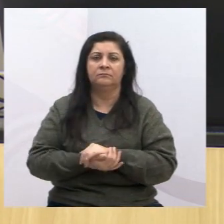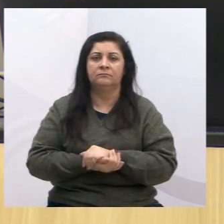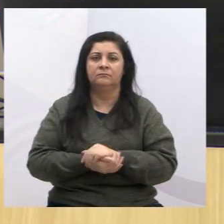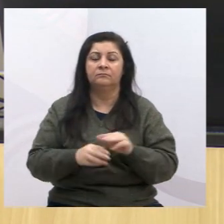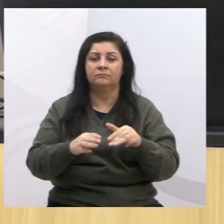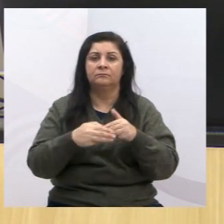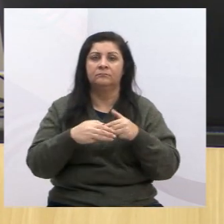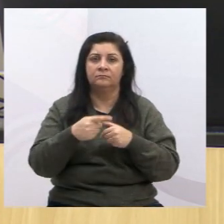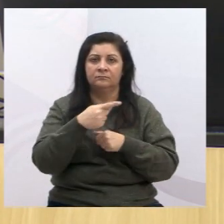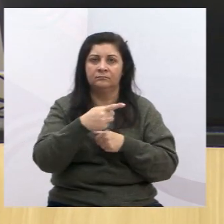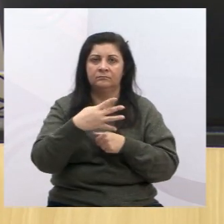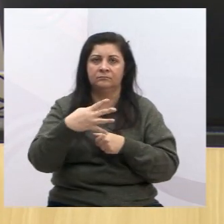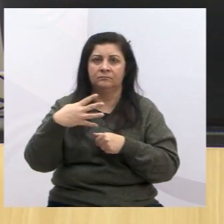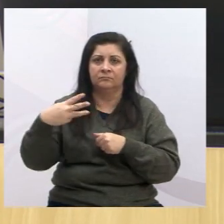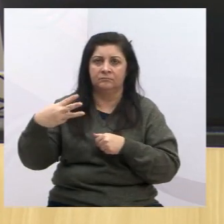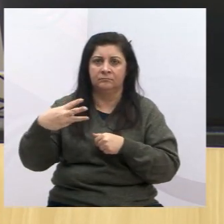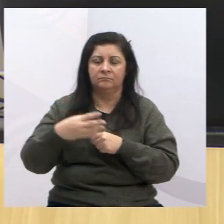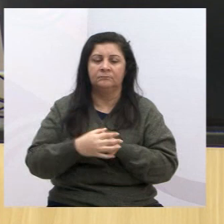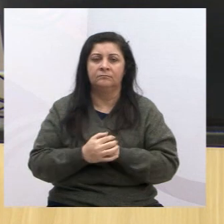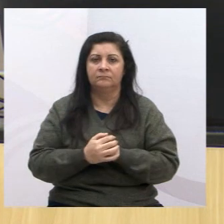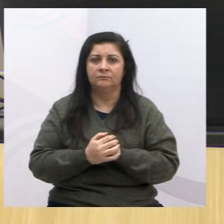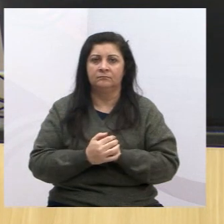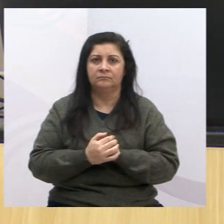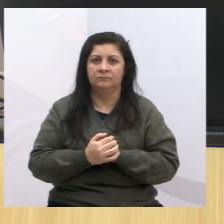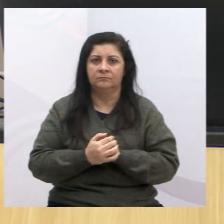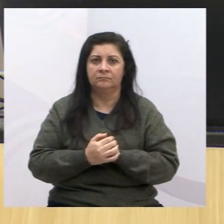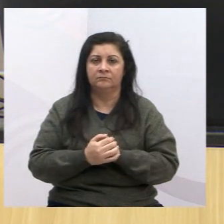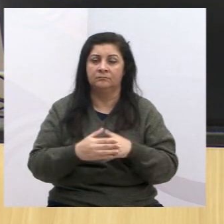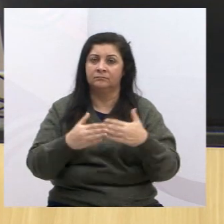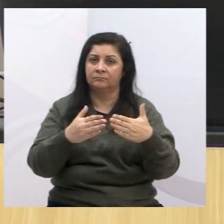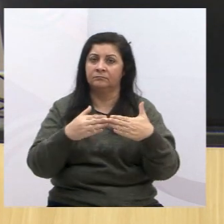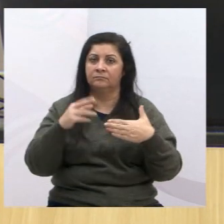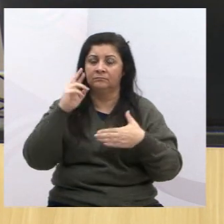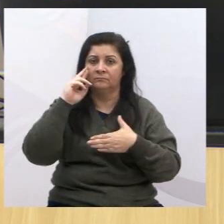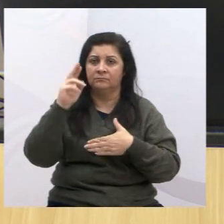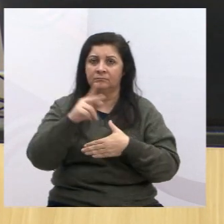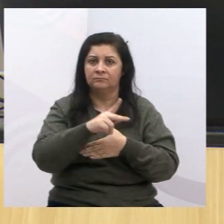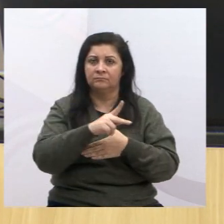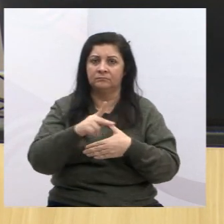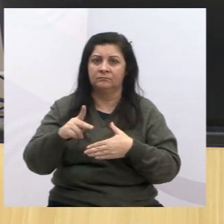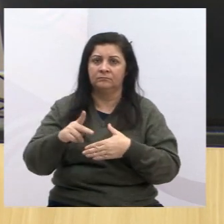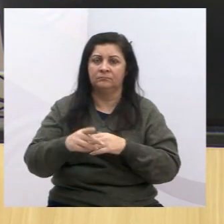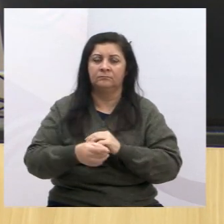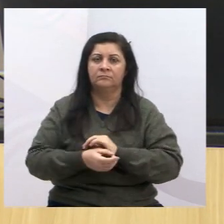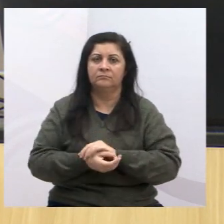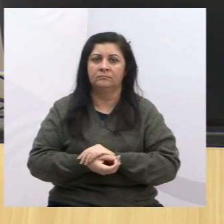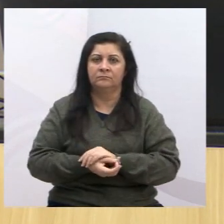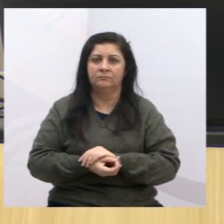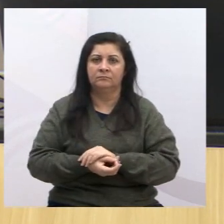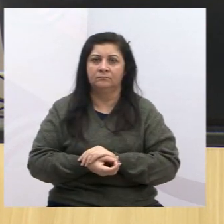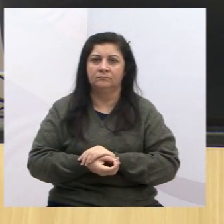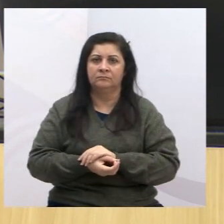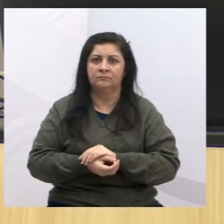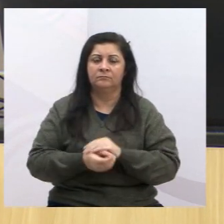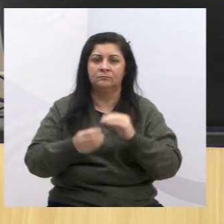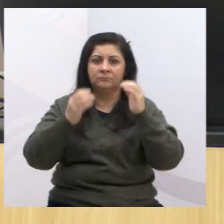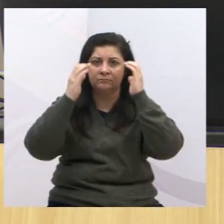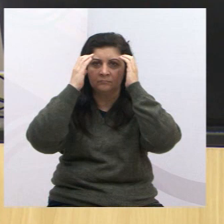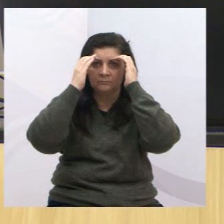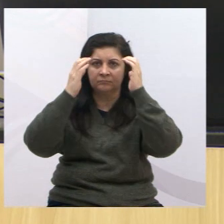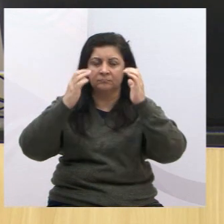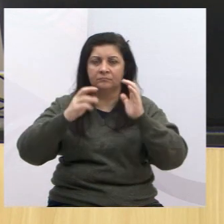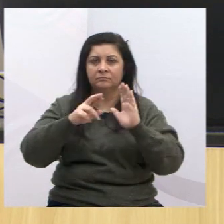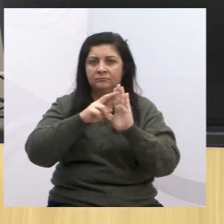Moção 143/2021. Requeremos, excelentíssimo senhor presidente dessa casa, cumpridas as formalidades